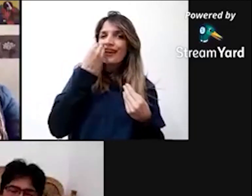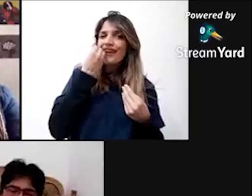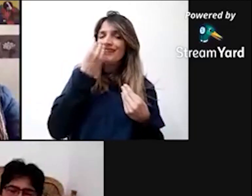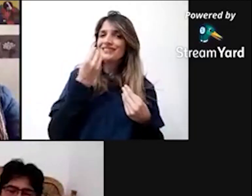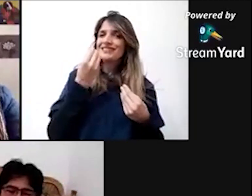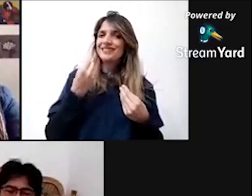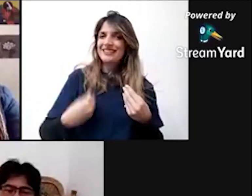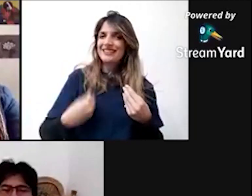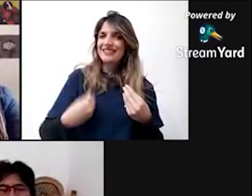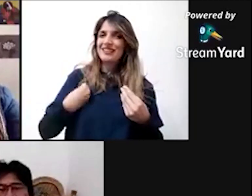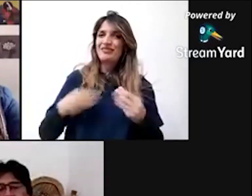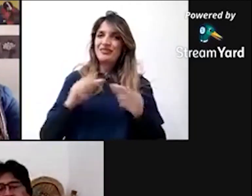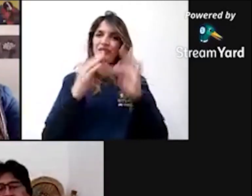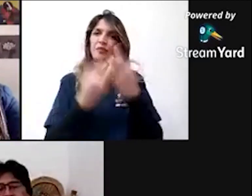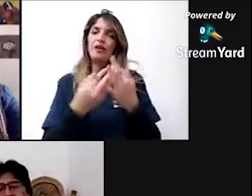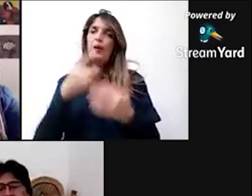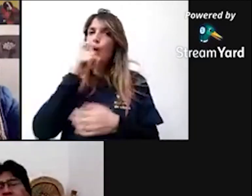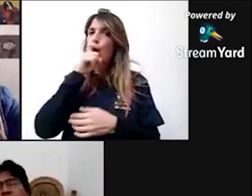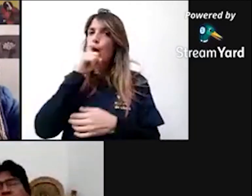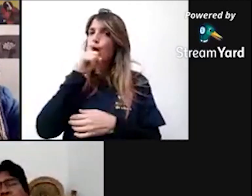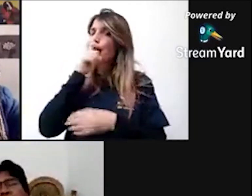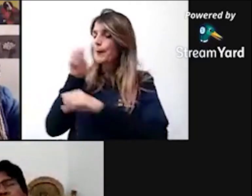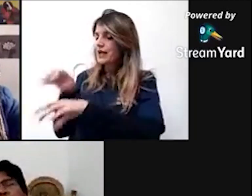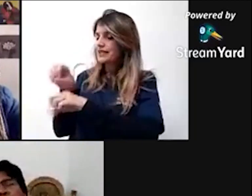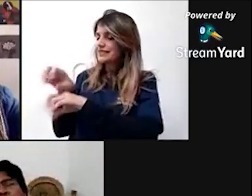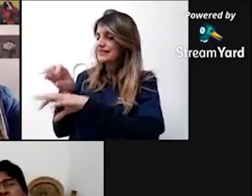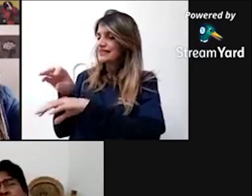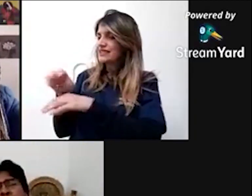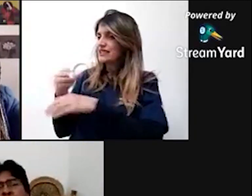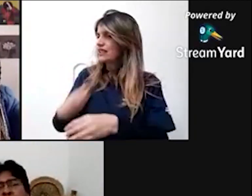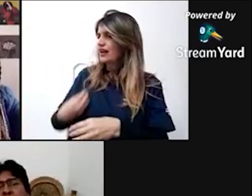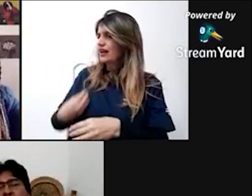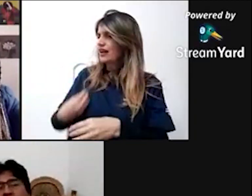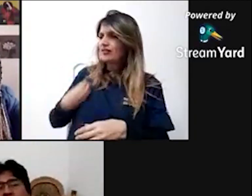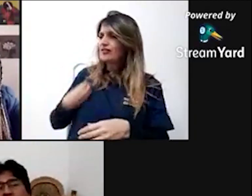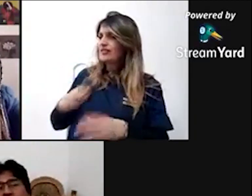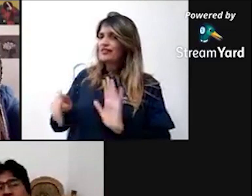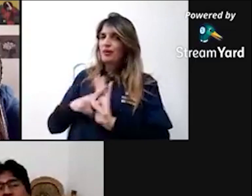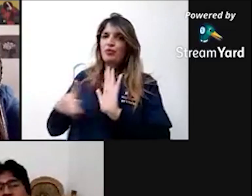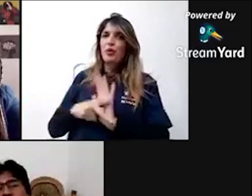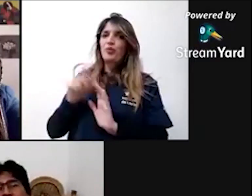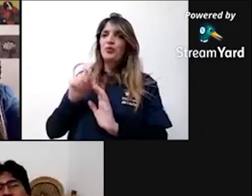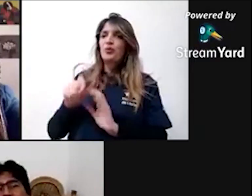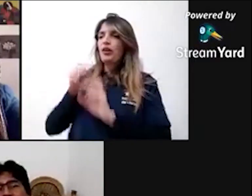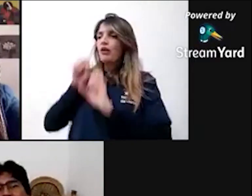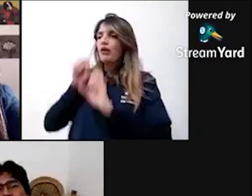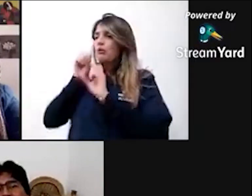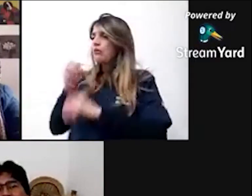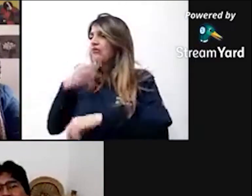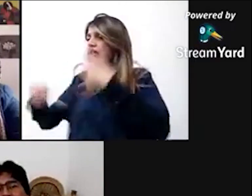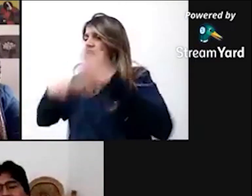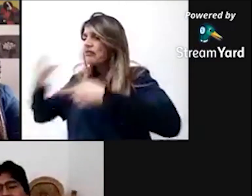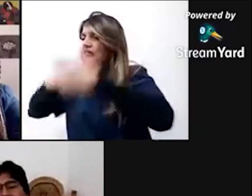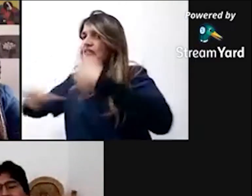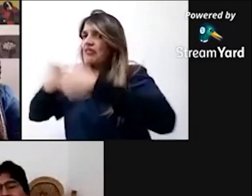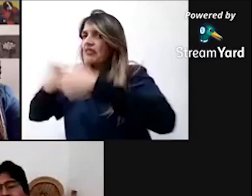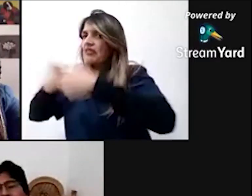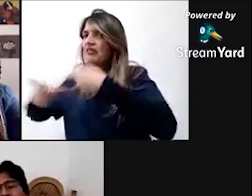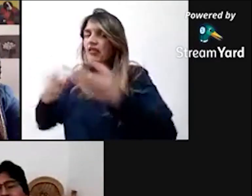né? Os pais ensinam muito mais pelo exemplo do que efetivamente pelo conteúdo. O conteúdo é